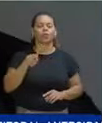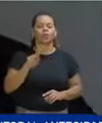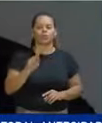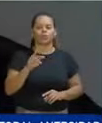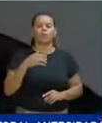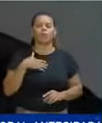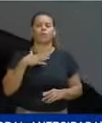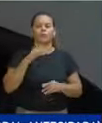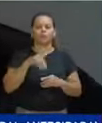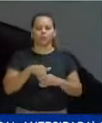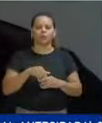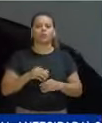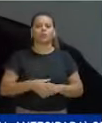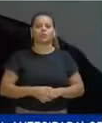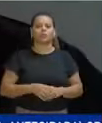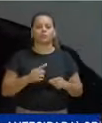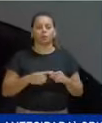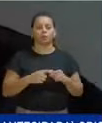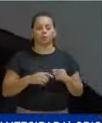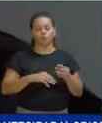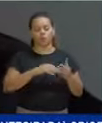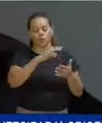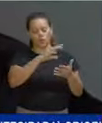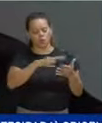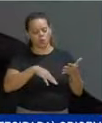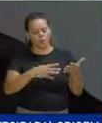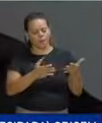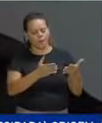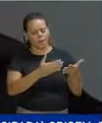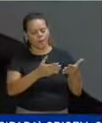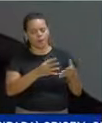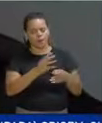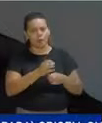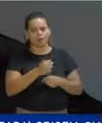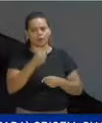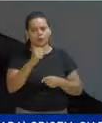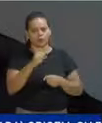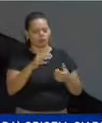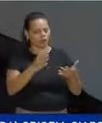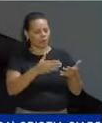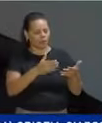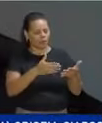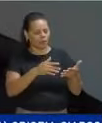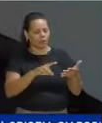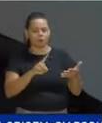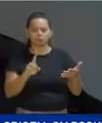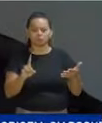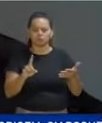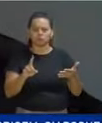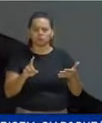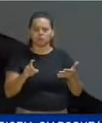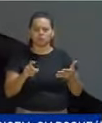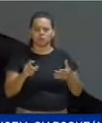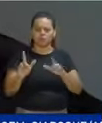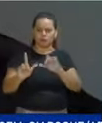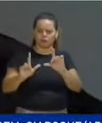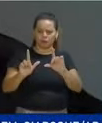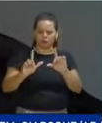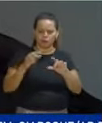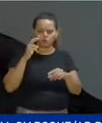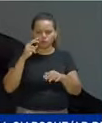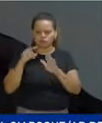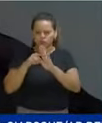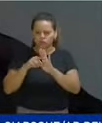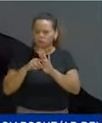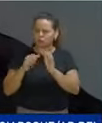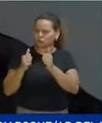em voto de 8 laudas, não identifiquei a Foco no propaganda desembargador antecipada, Carlos seja Torque. positiva, seja também a negativa, como muito